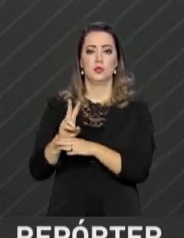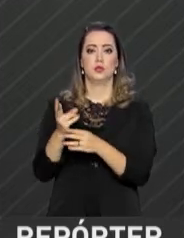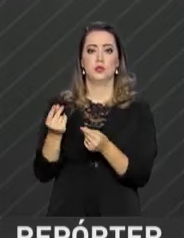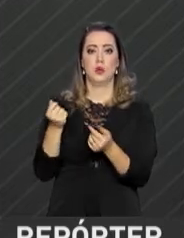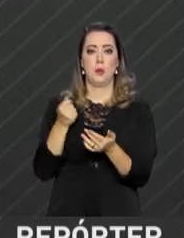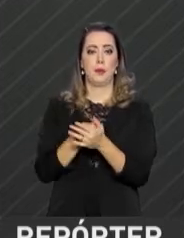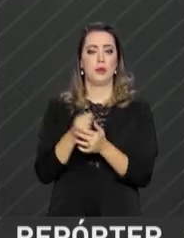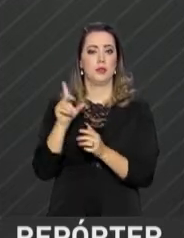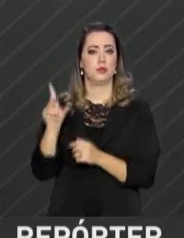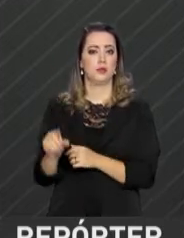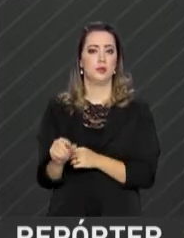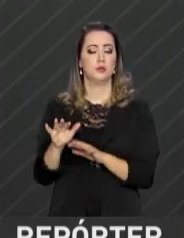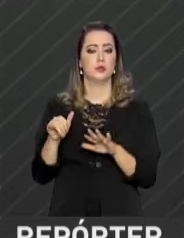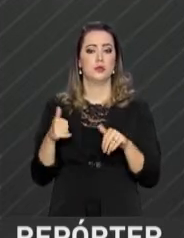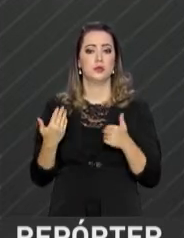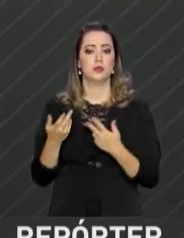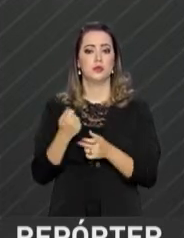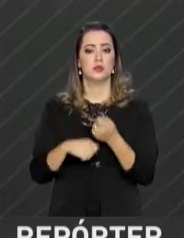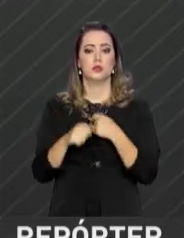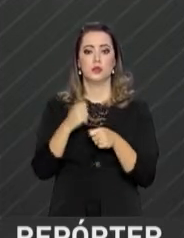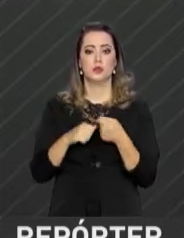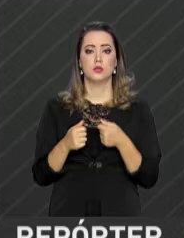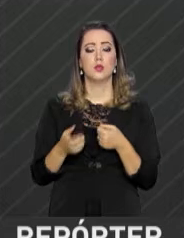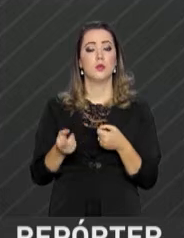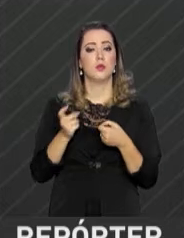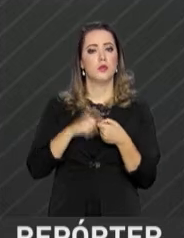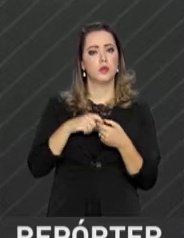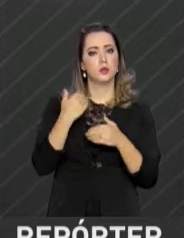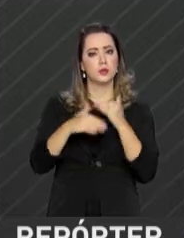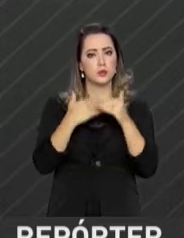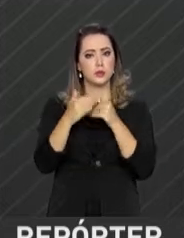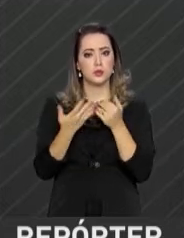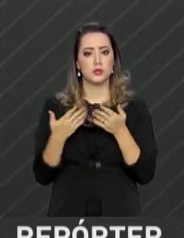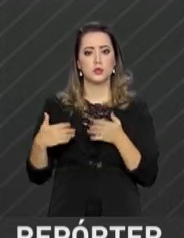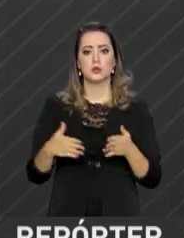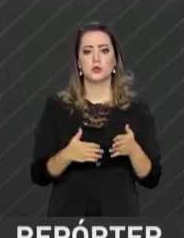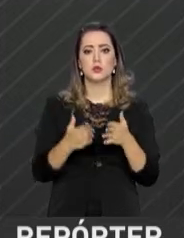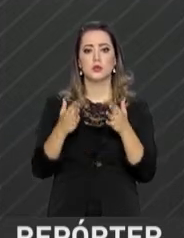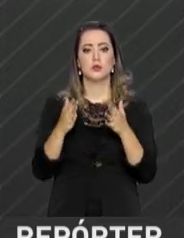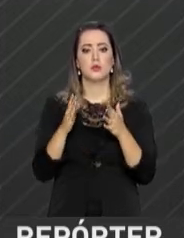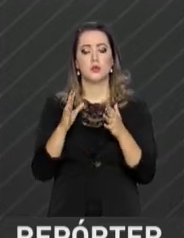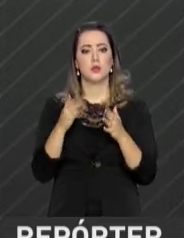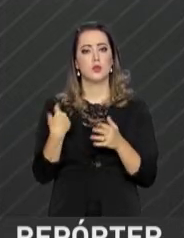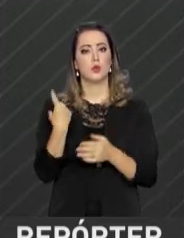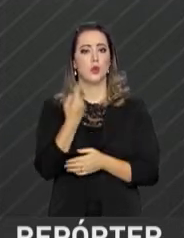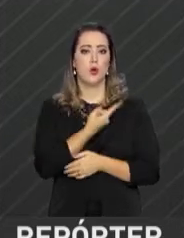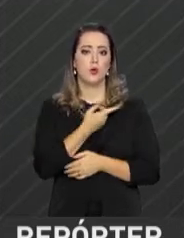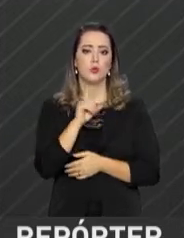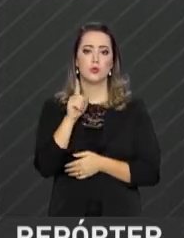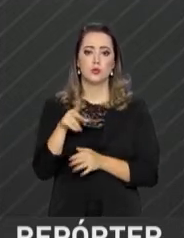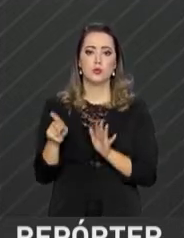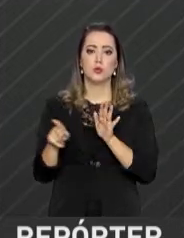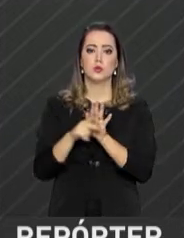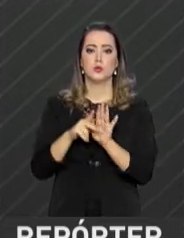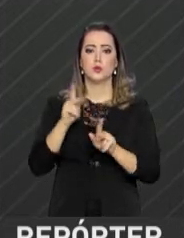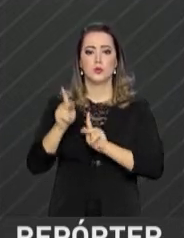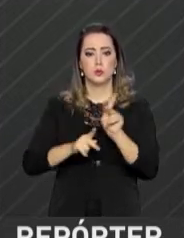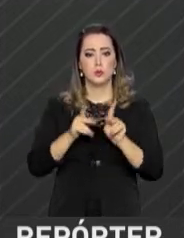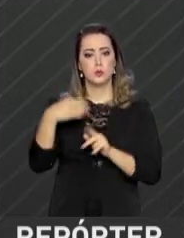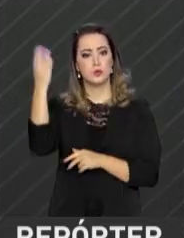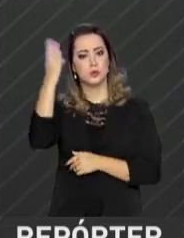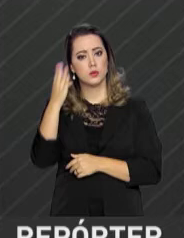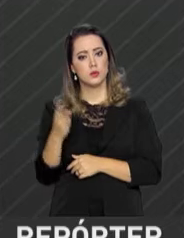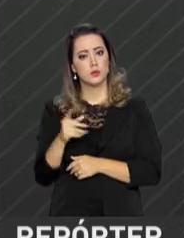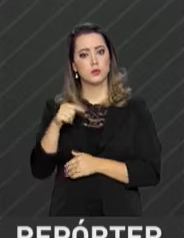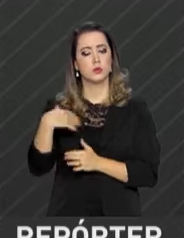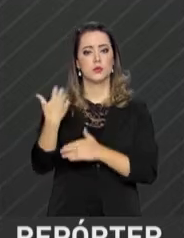menos, ou seja, a economia está se reencontrando com uma trajetória que é nossa, que é do povo brasileiro, que é a trajetória